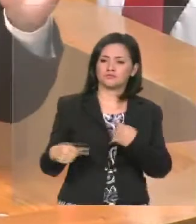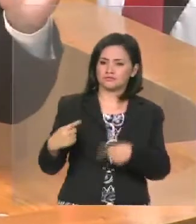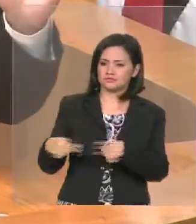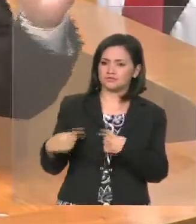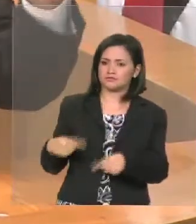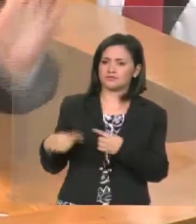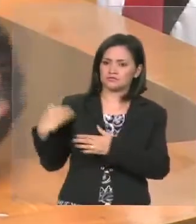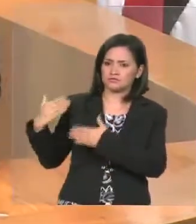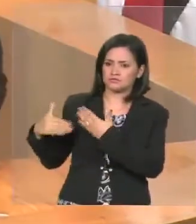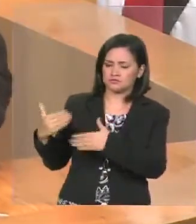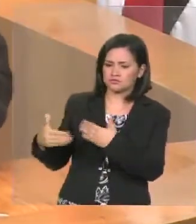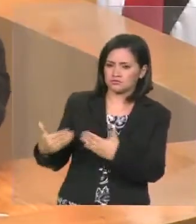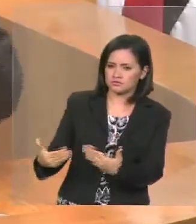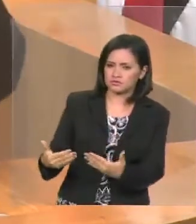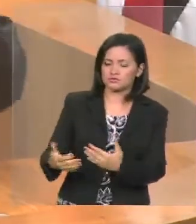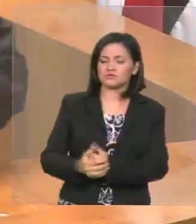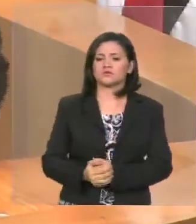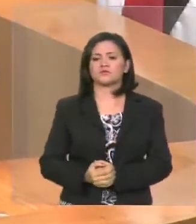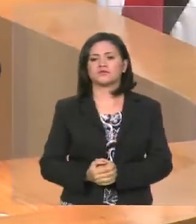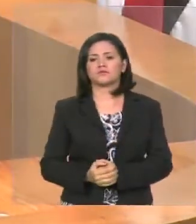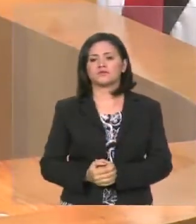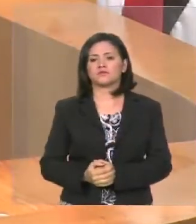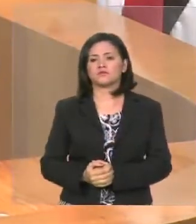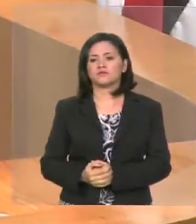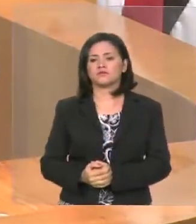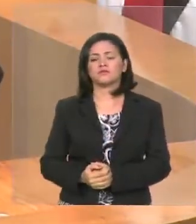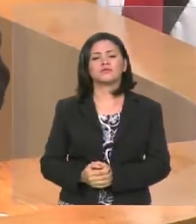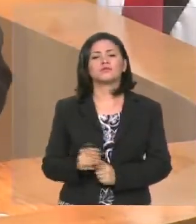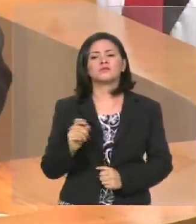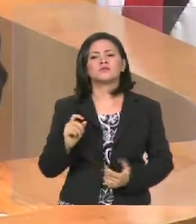Vivemos na República do Pensamento Único,